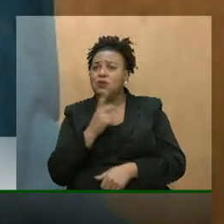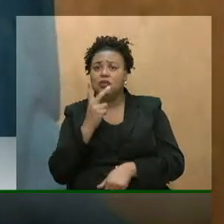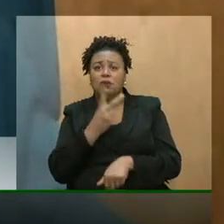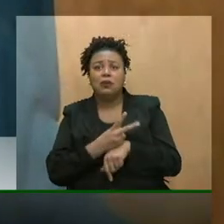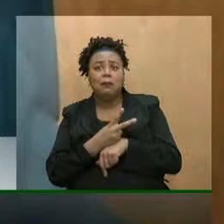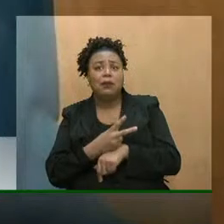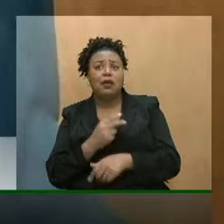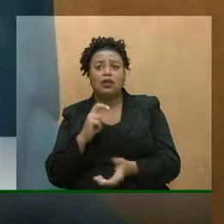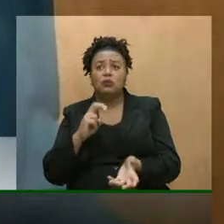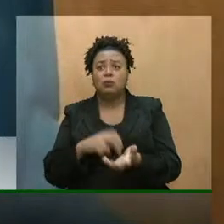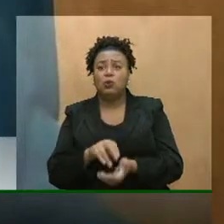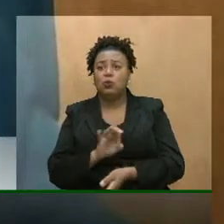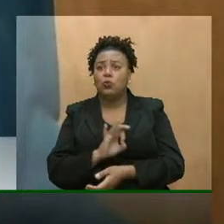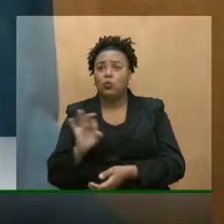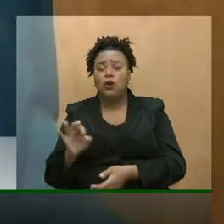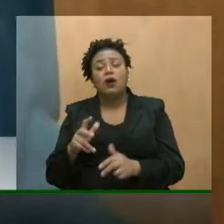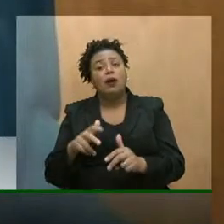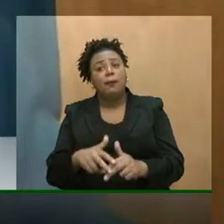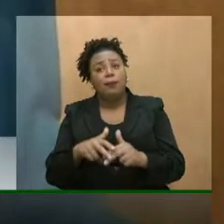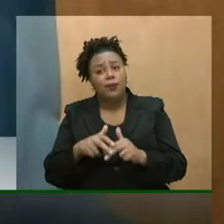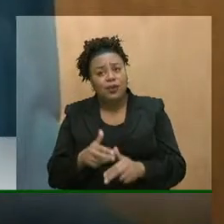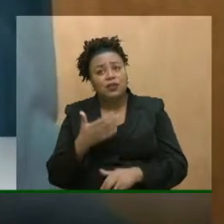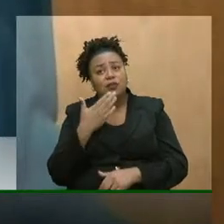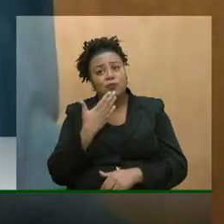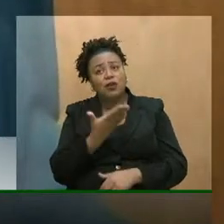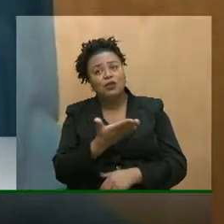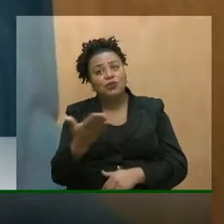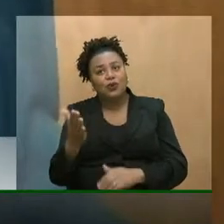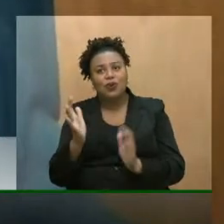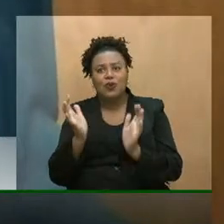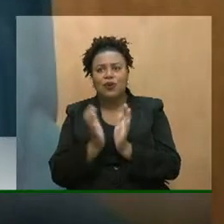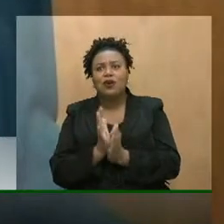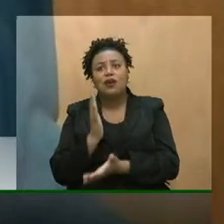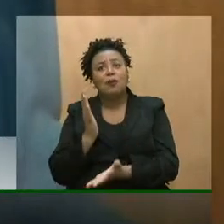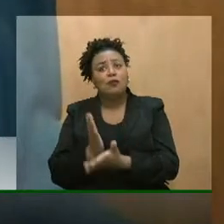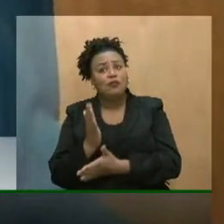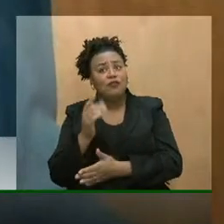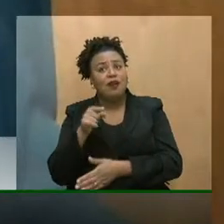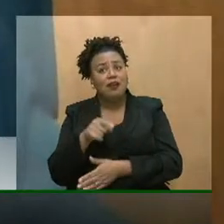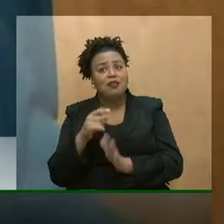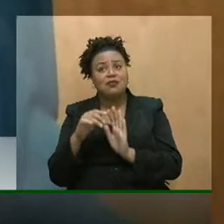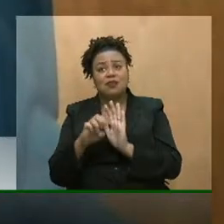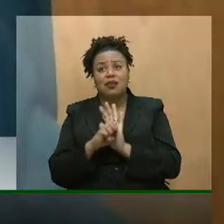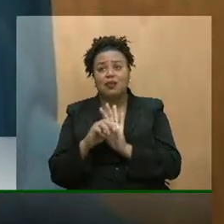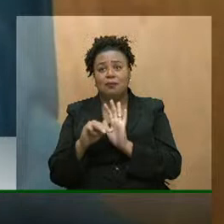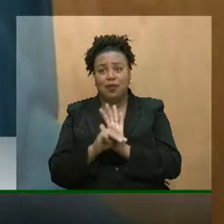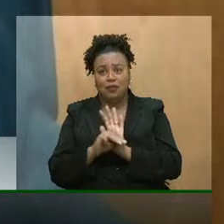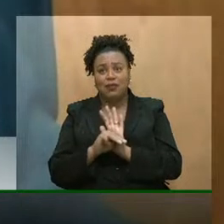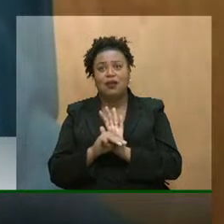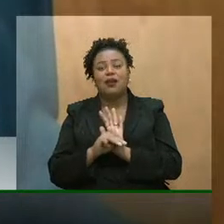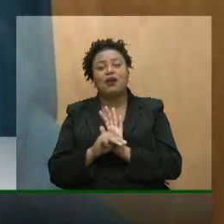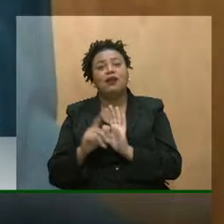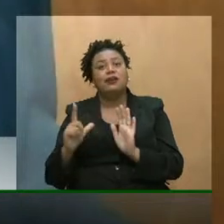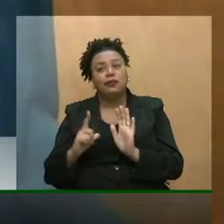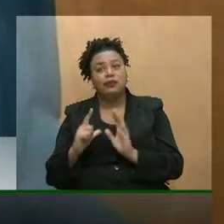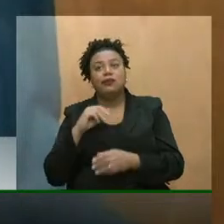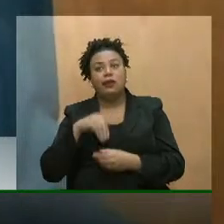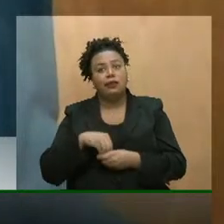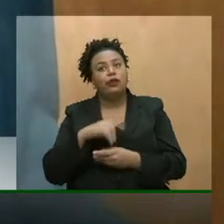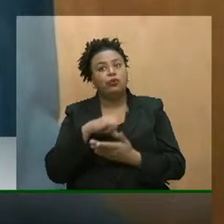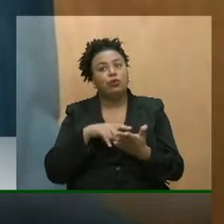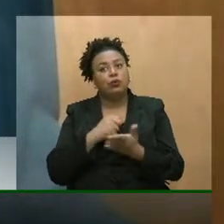bancos. Então, por isso, peço aos colegas, vamos aprovar essa emenda que está lá no